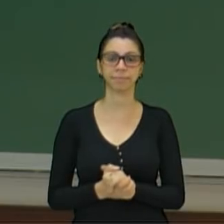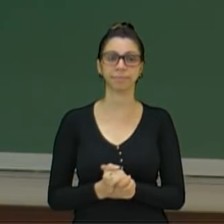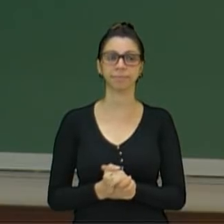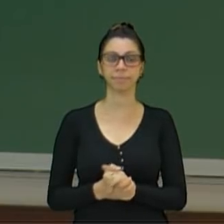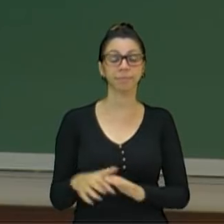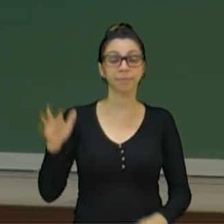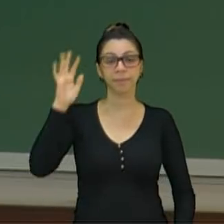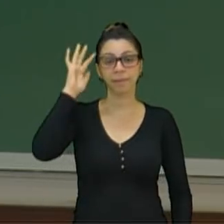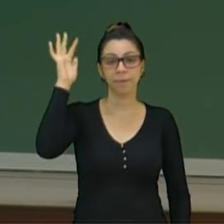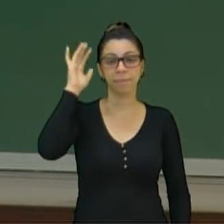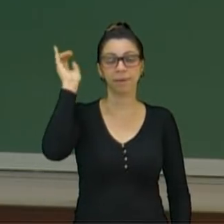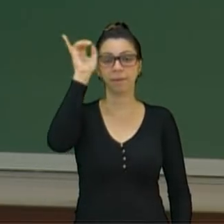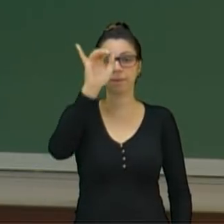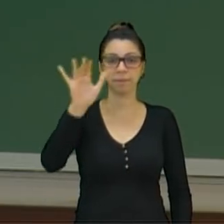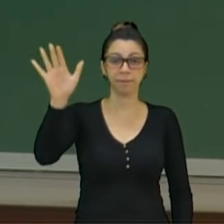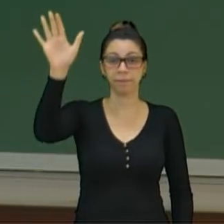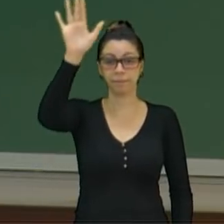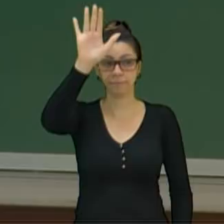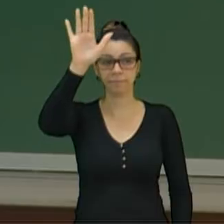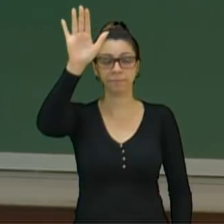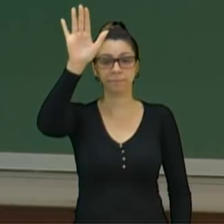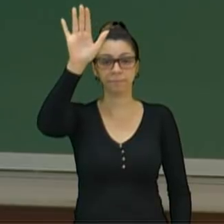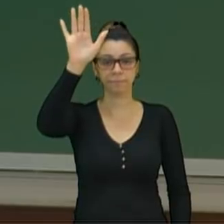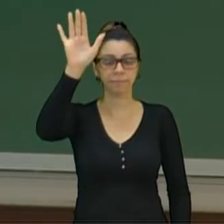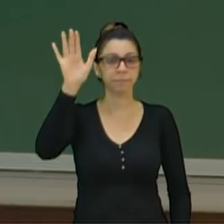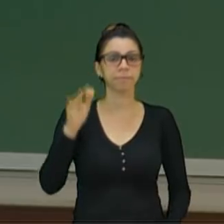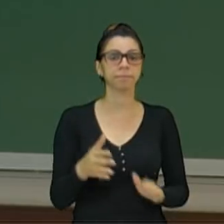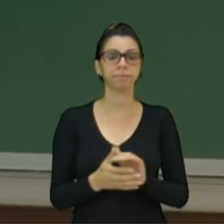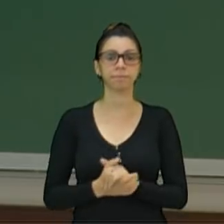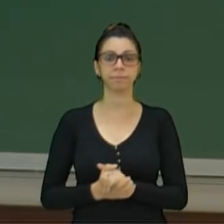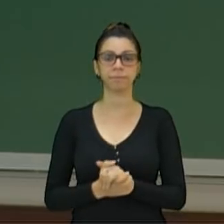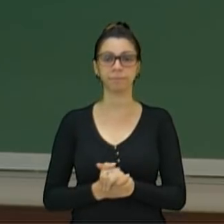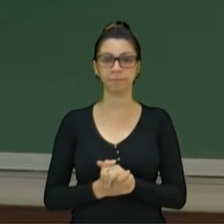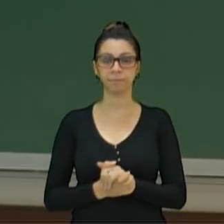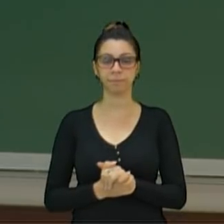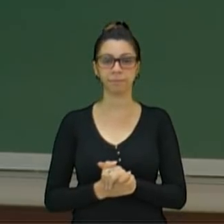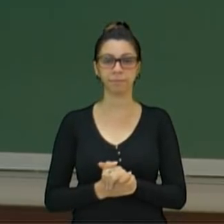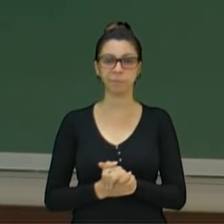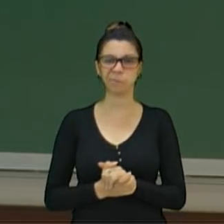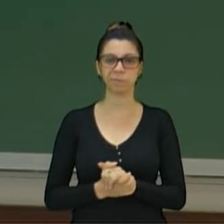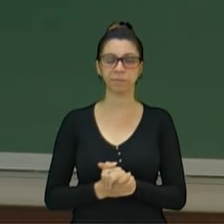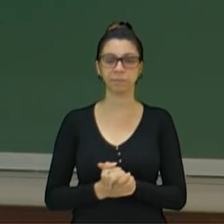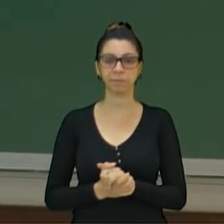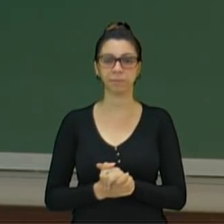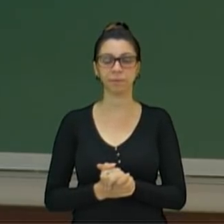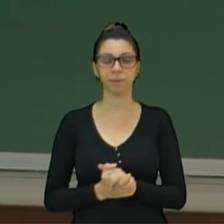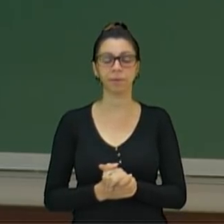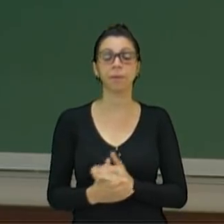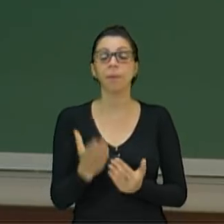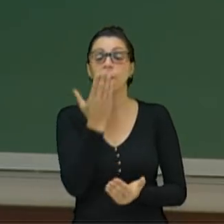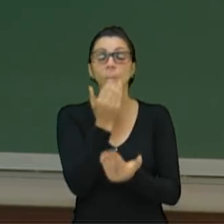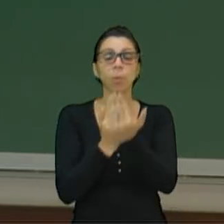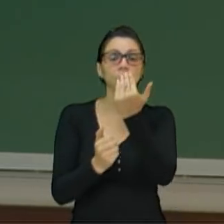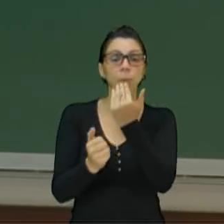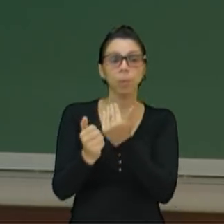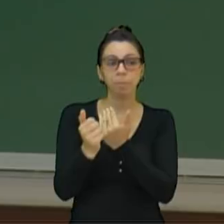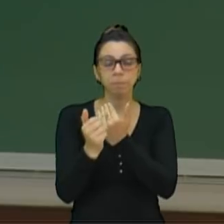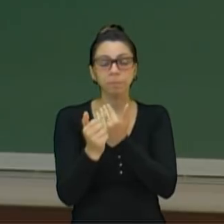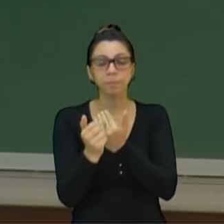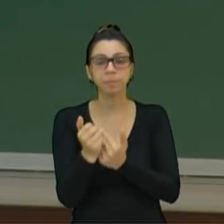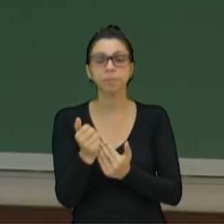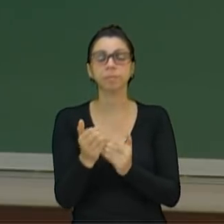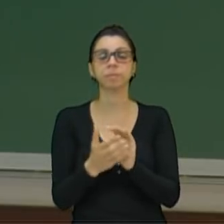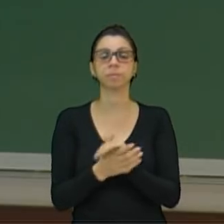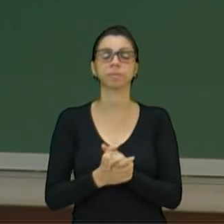Imaginem essa cena, olhem a imagem enquanto eu faço a pergunta. Ao colocar um alimento na boca, em